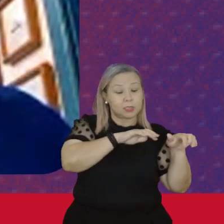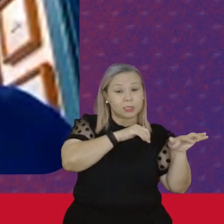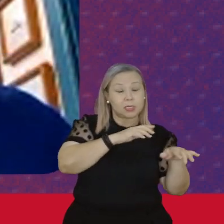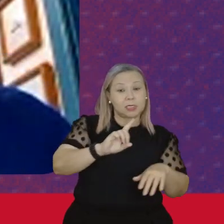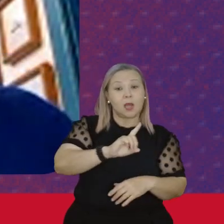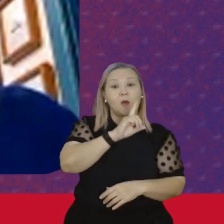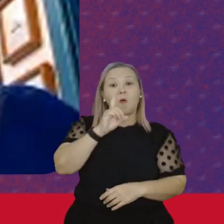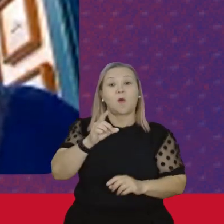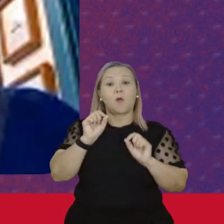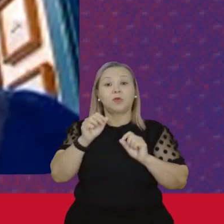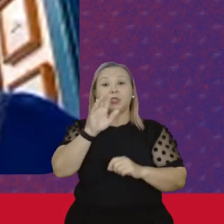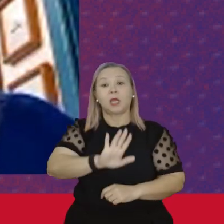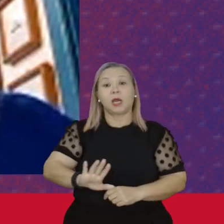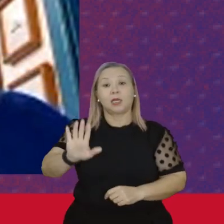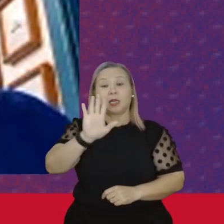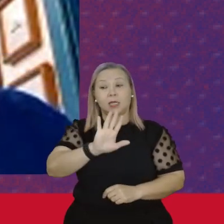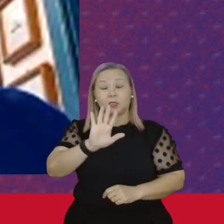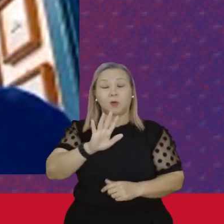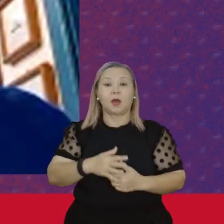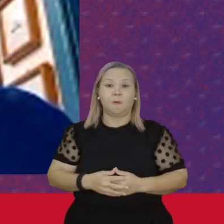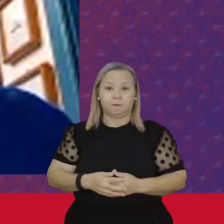Dia Nacional pela